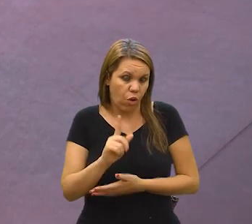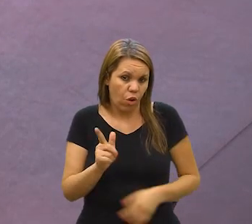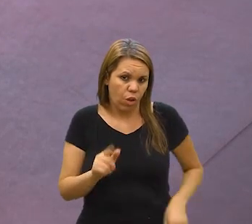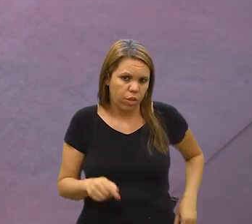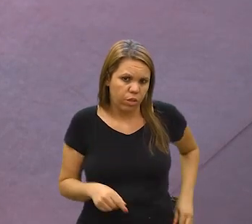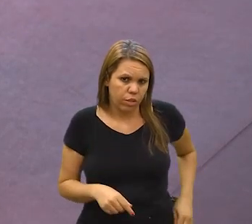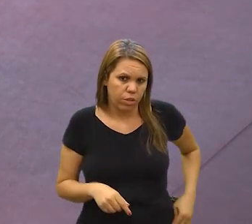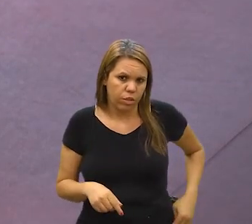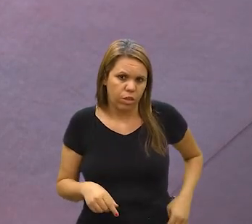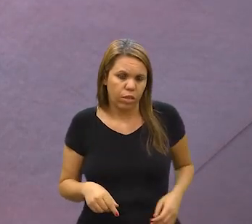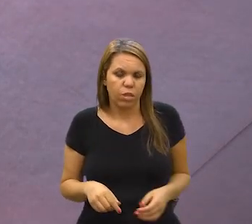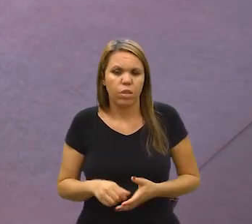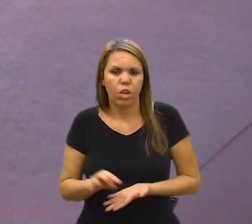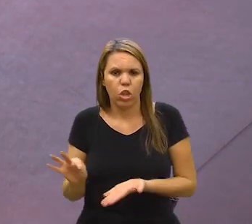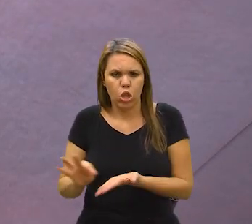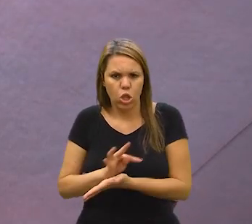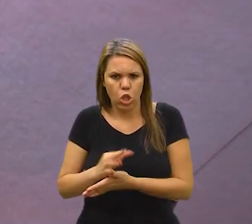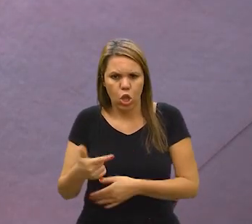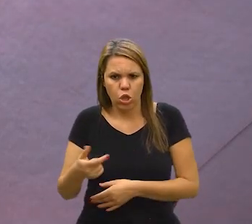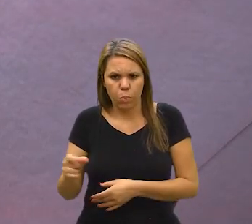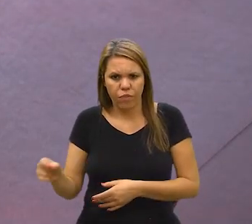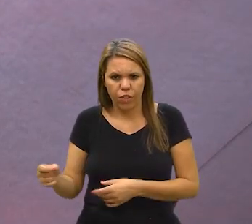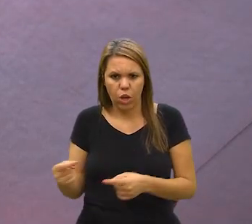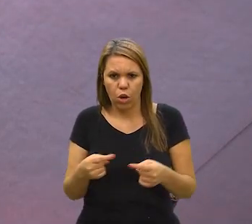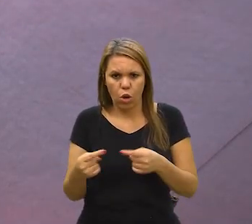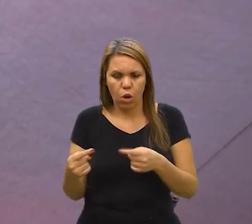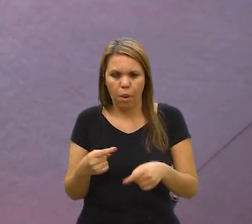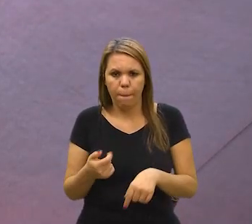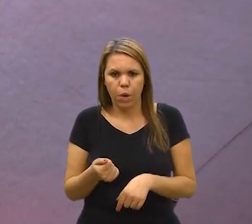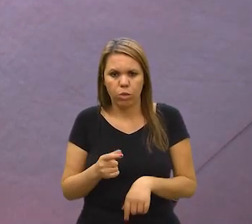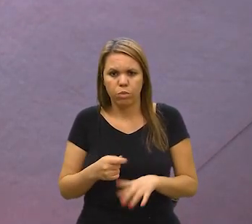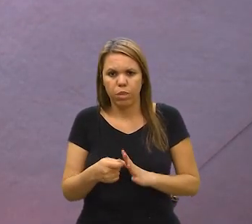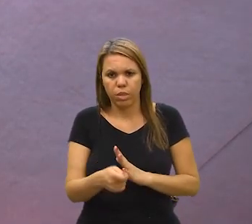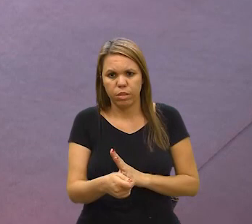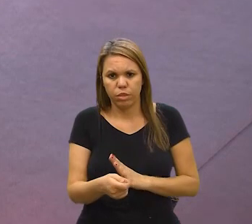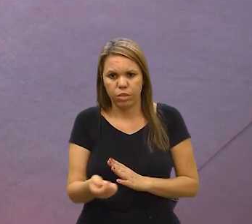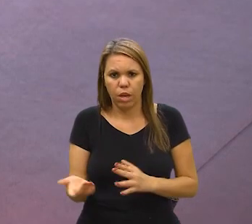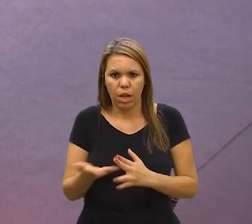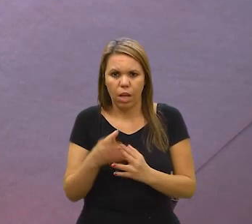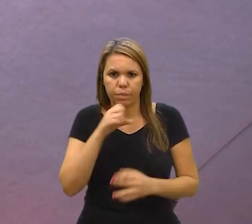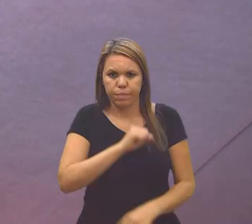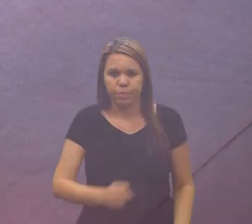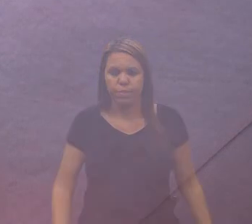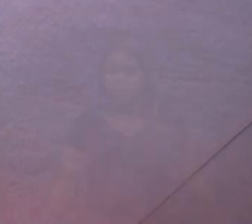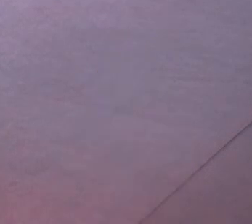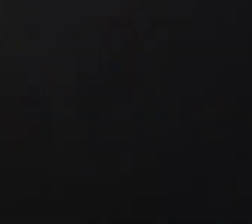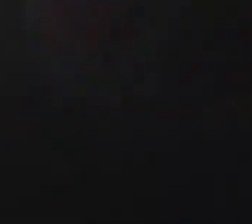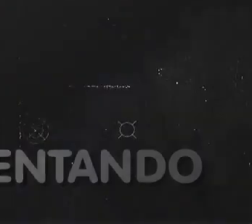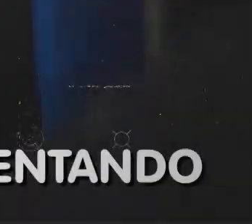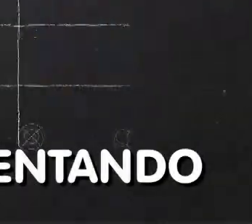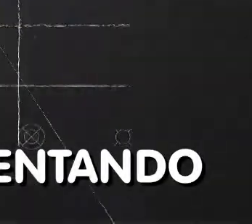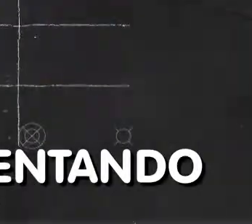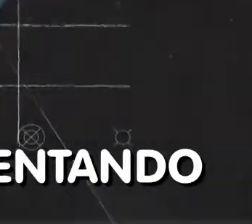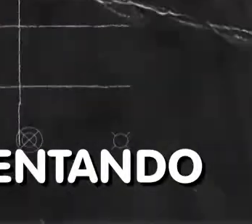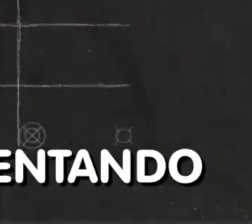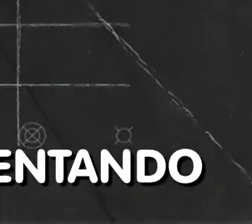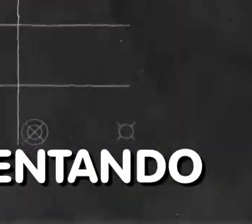falar, óbvio, sobre Tóquio 2020, competição que vai acontecer daqui a poucos meses, hein? Intervalo é rapidinho.